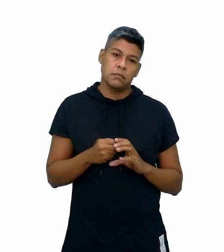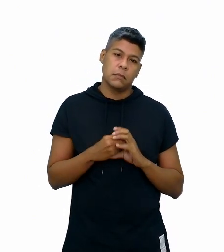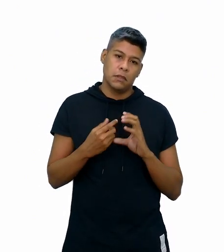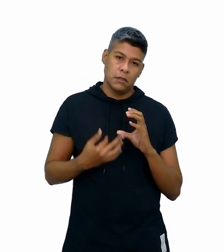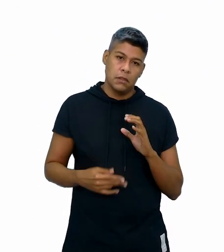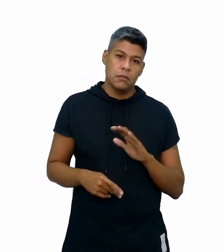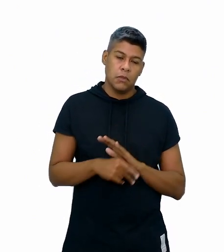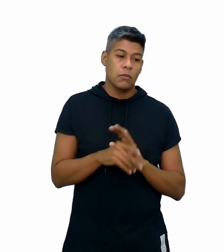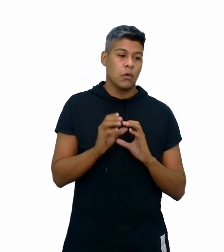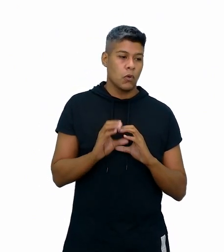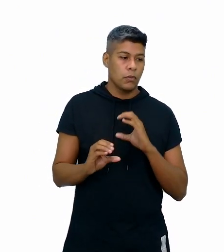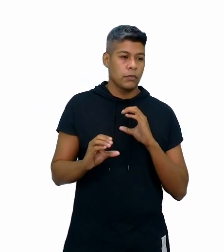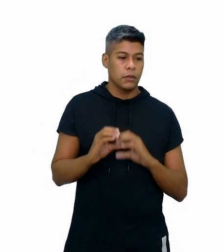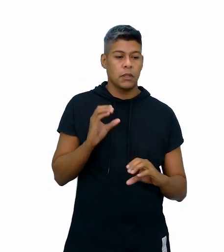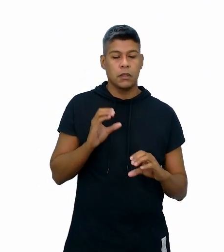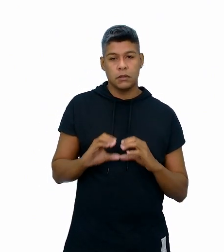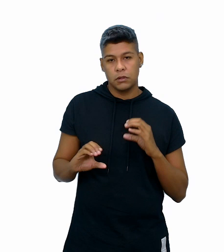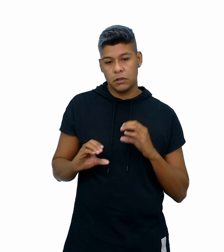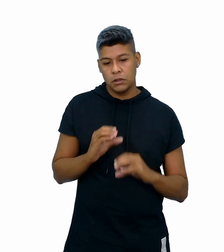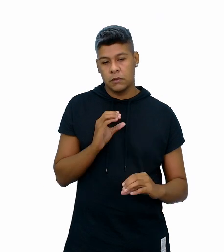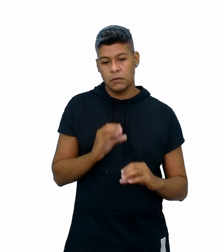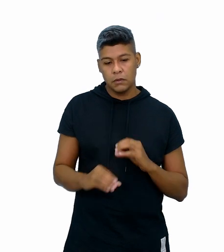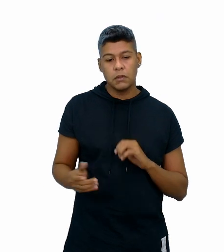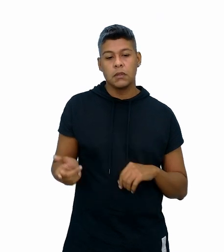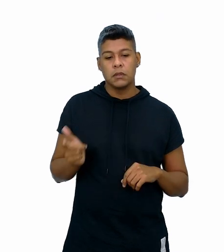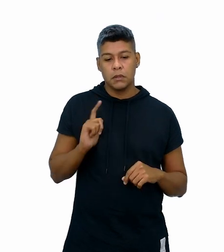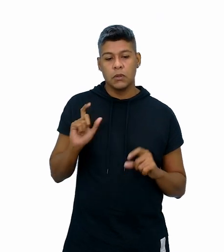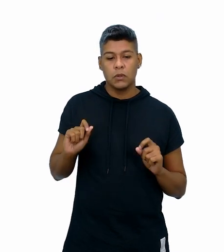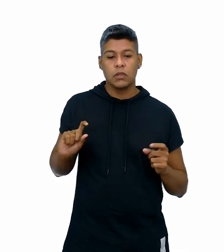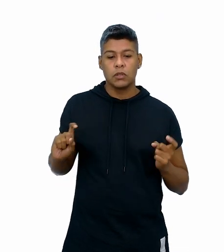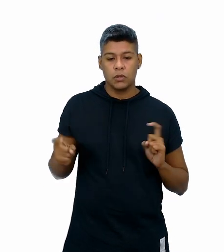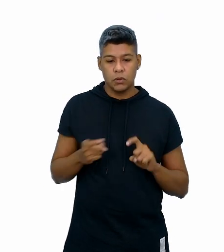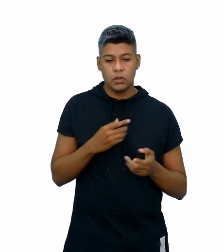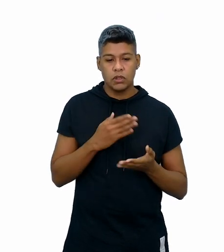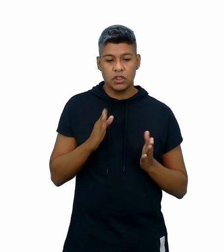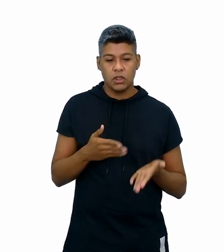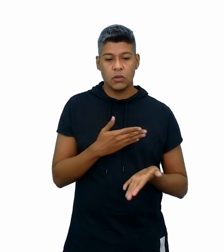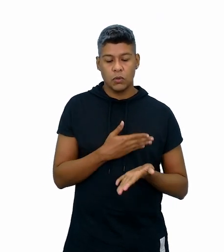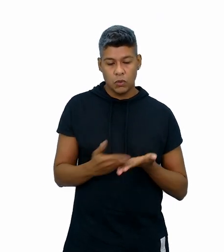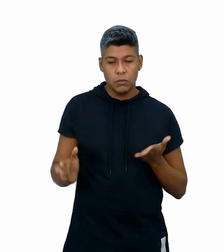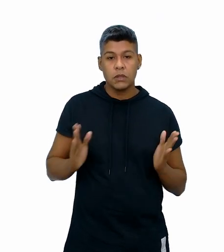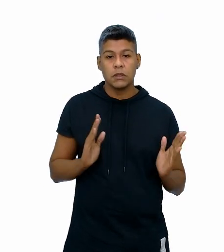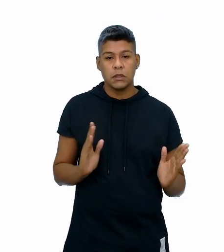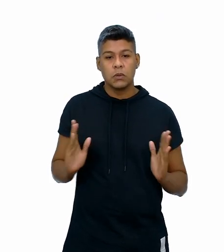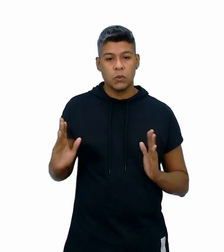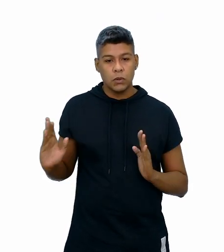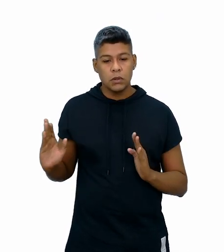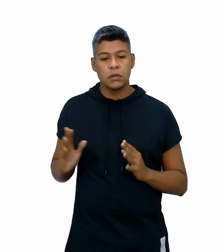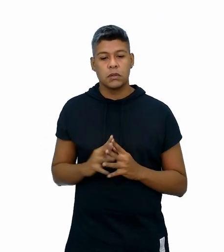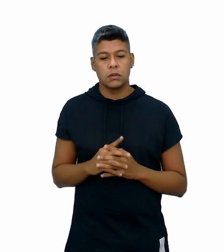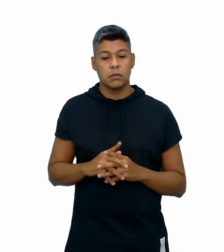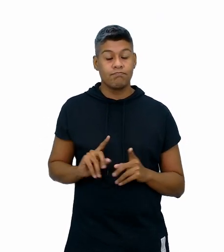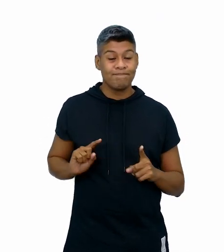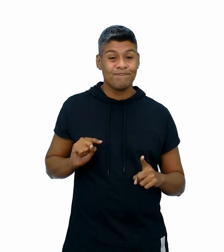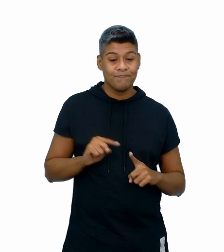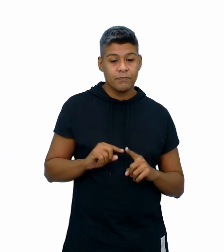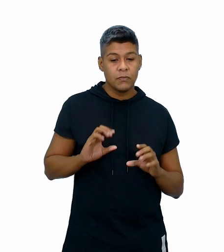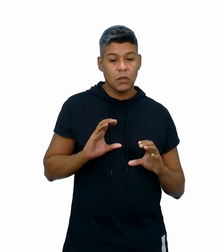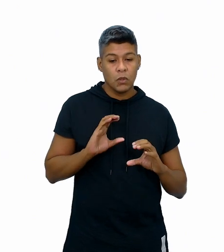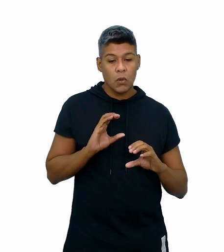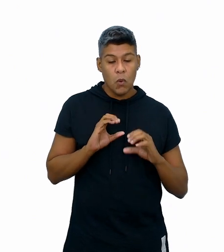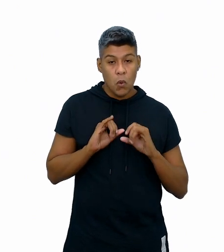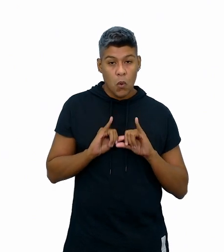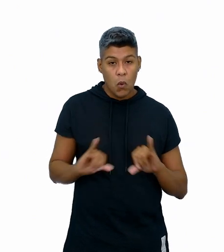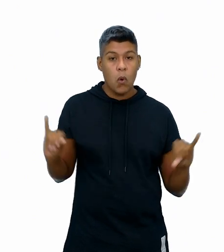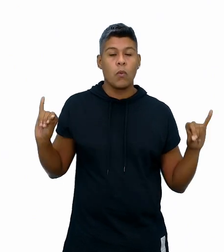situação comunicativa que está em jogo e que foi discutido já no início da sequência, né, que é o propósito comunicativo de